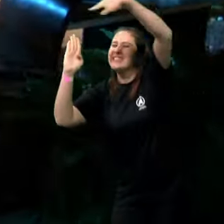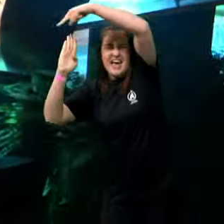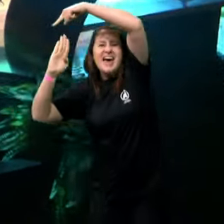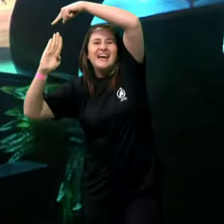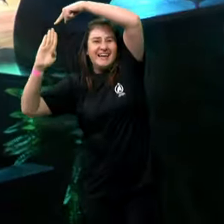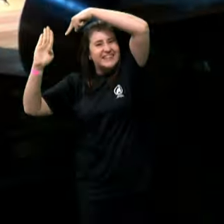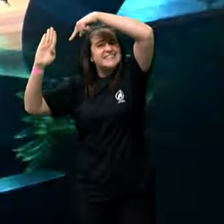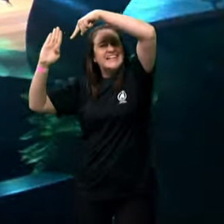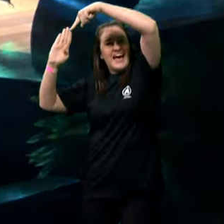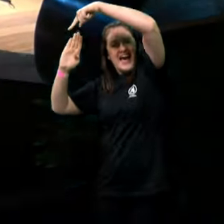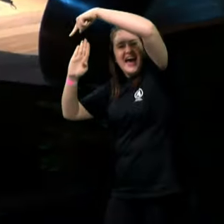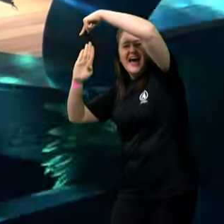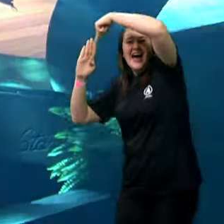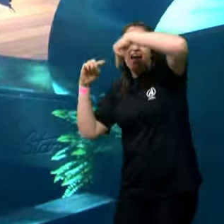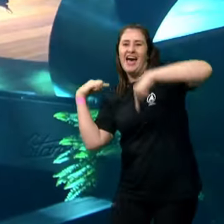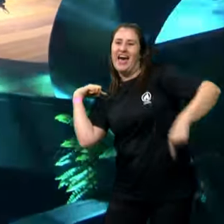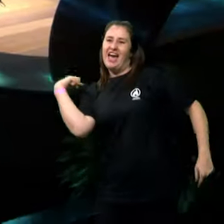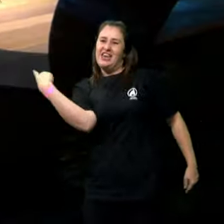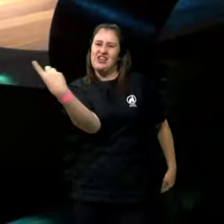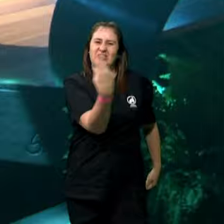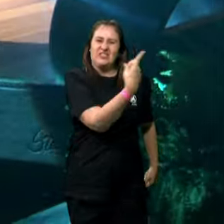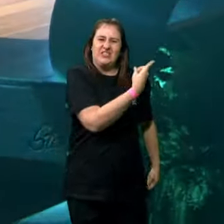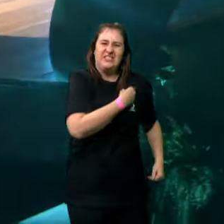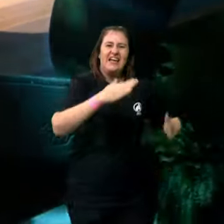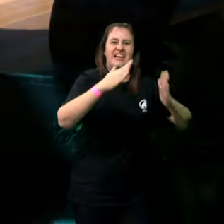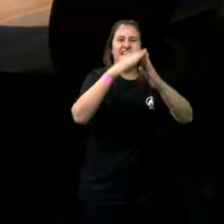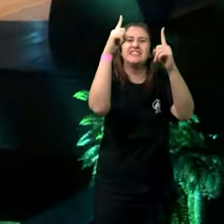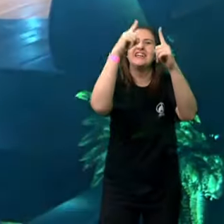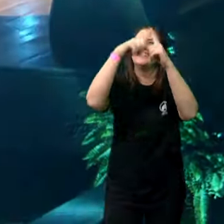Nação santa igreja